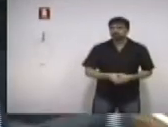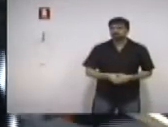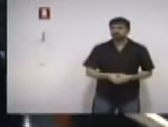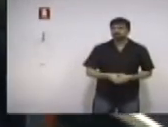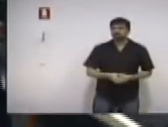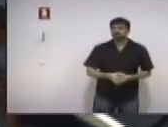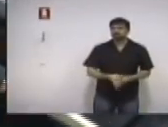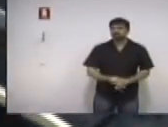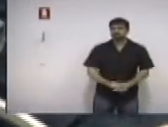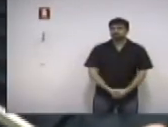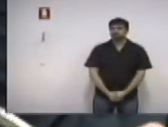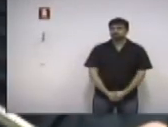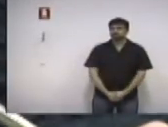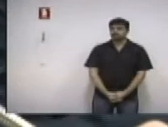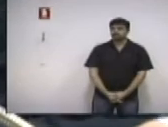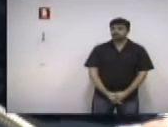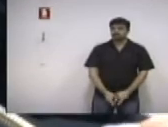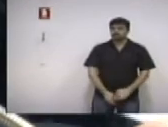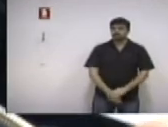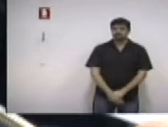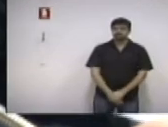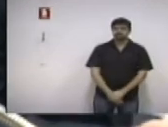E aí